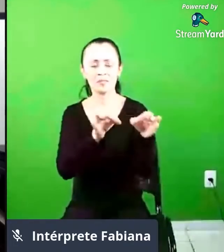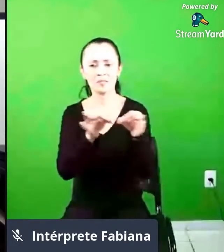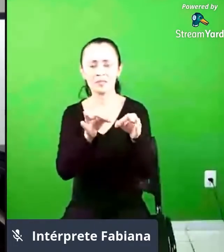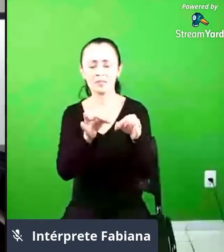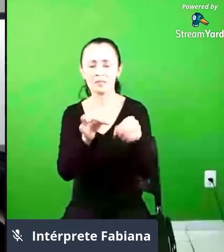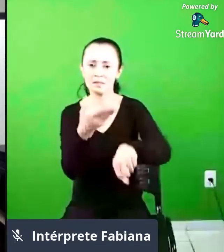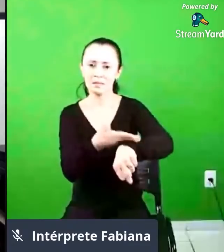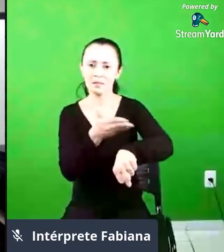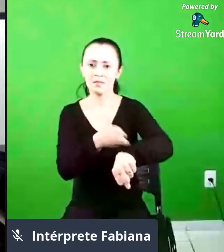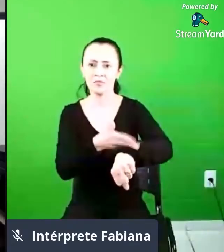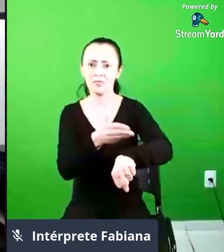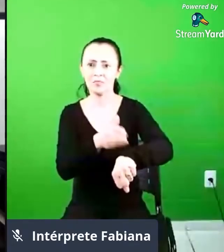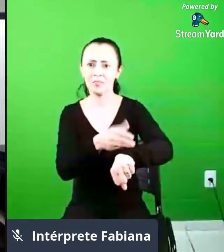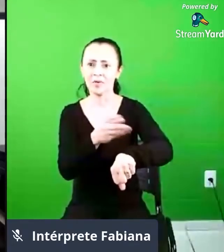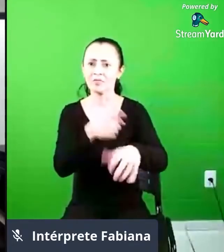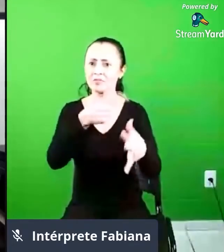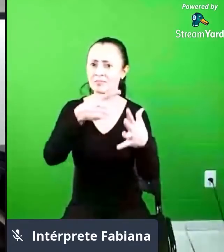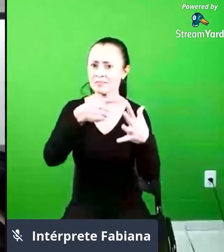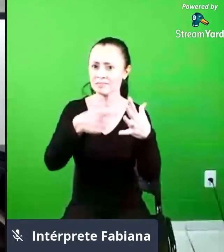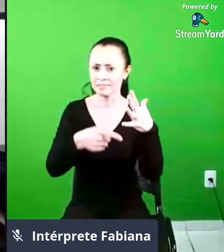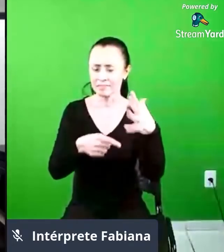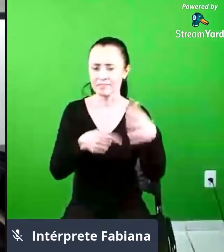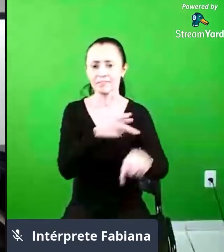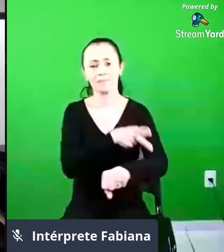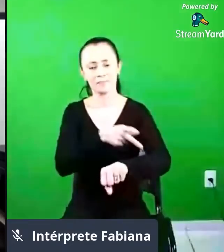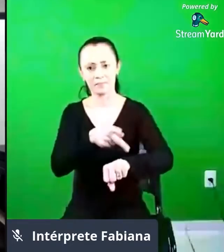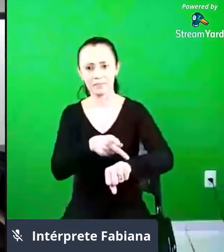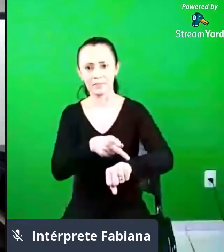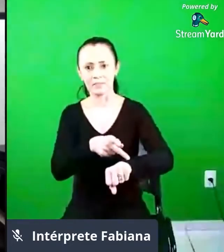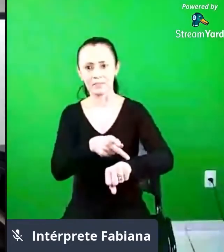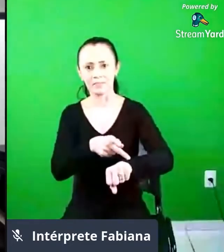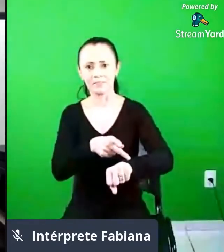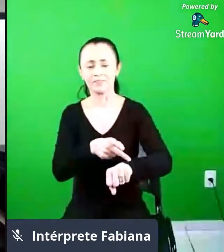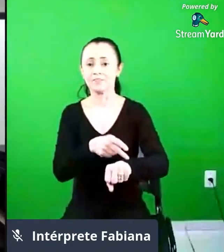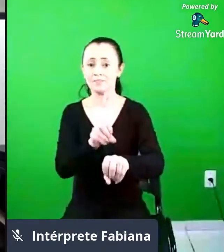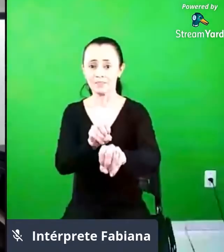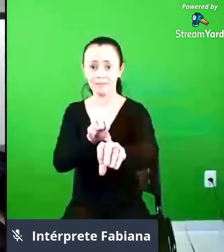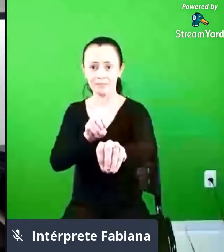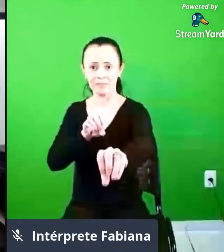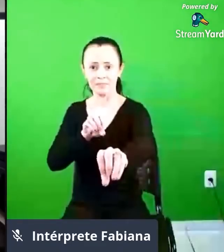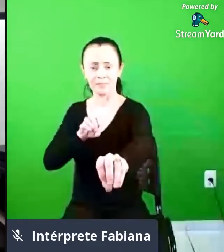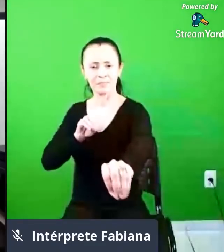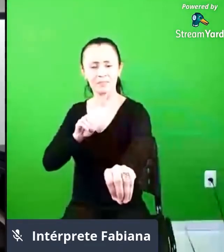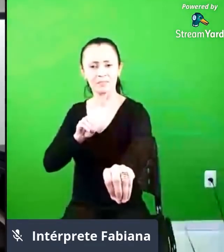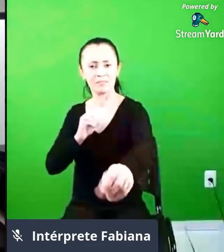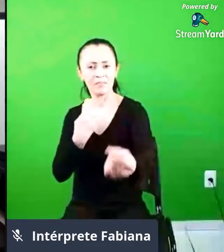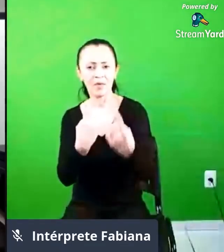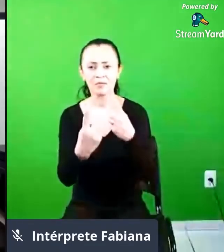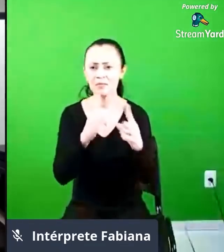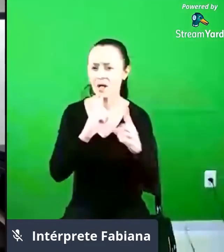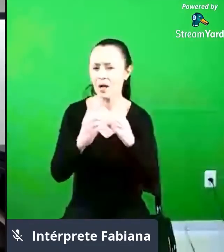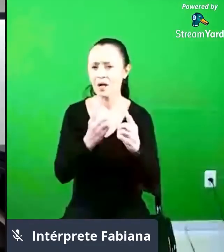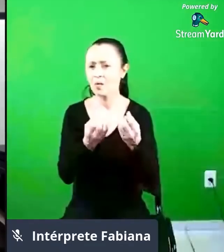os aspectos da prática pedagógica, em tempo do ensino remoto, e dialogar sobre as